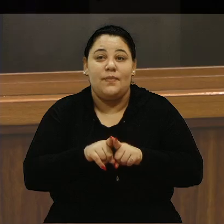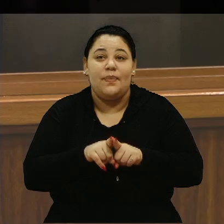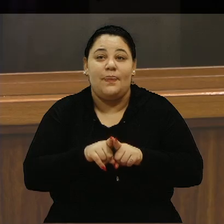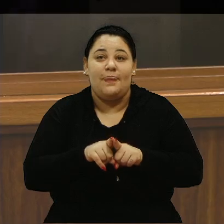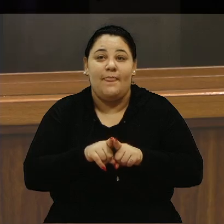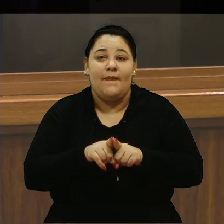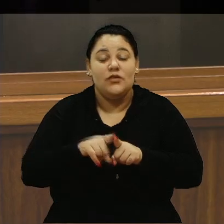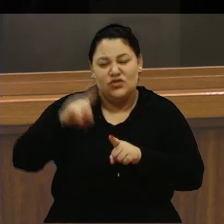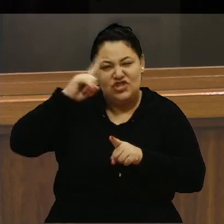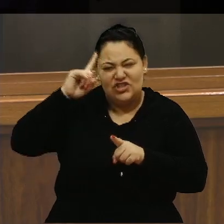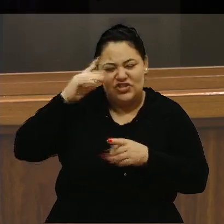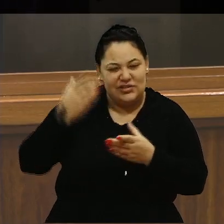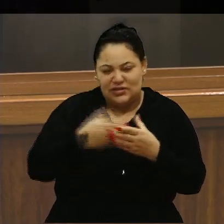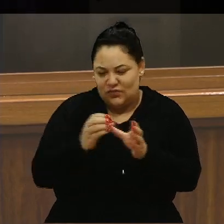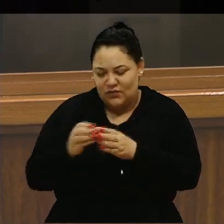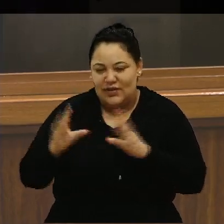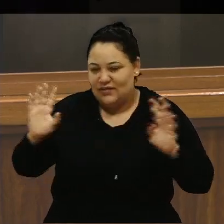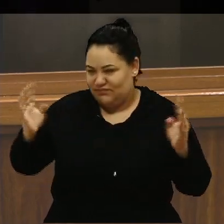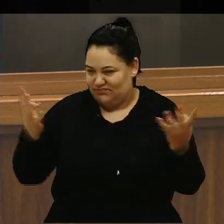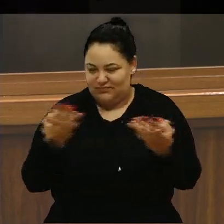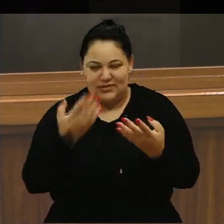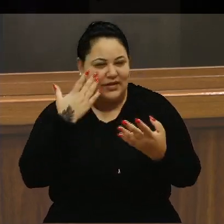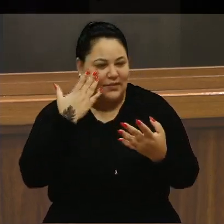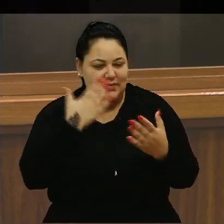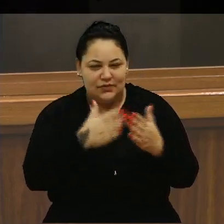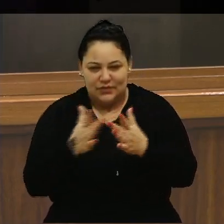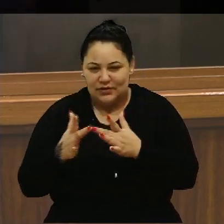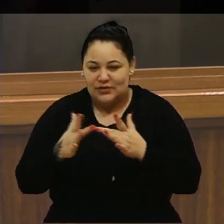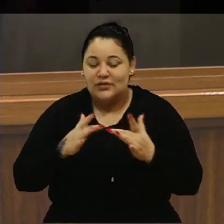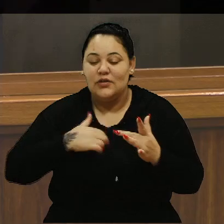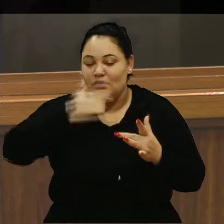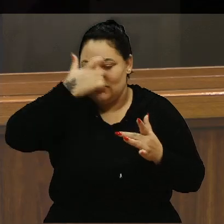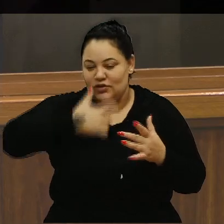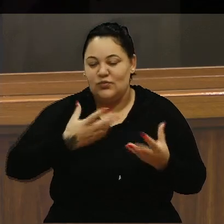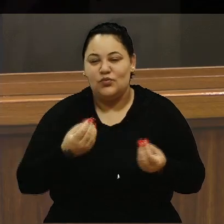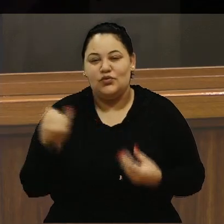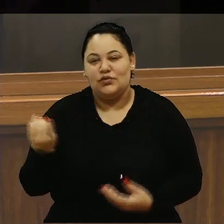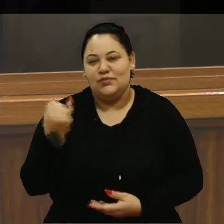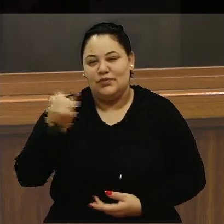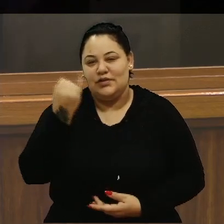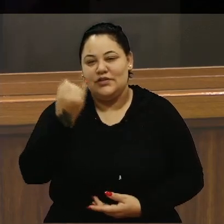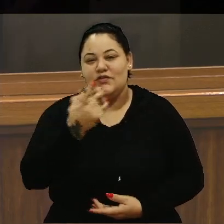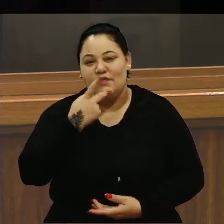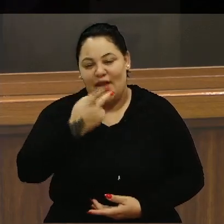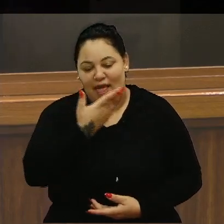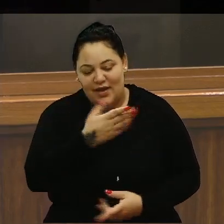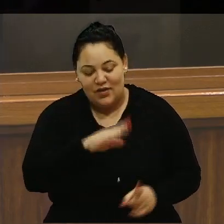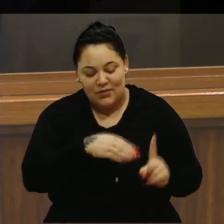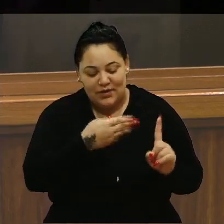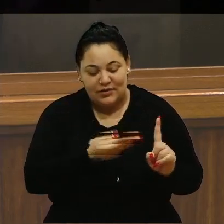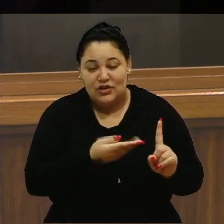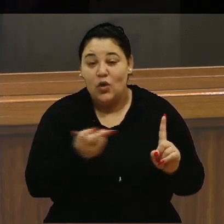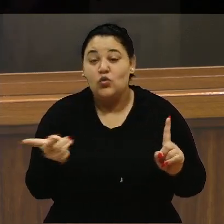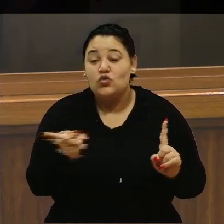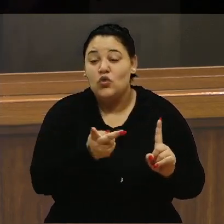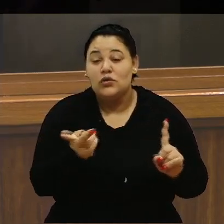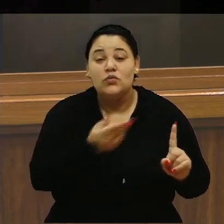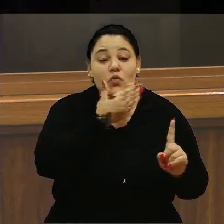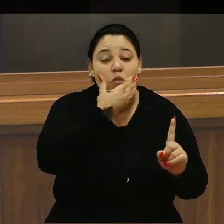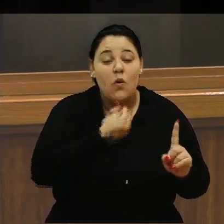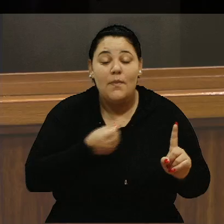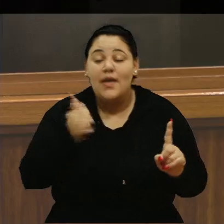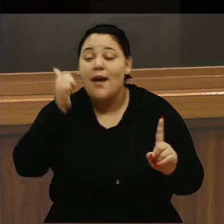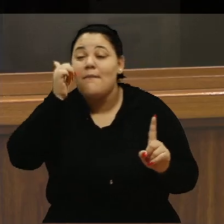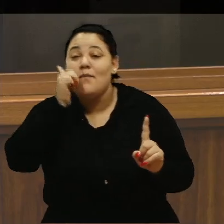seu entorno, né? Então, achei muito importante relembrar e homenagear ambos, porque